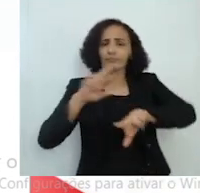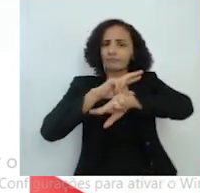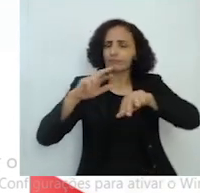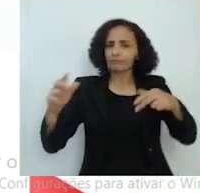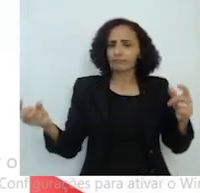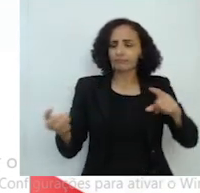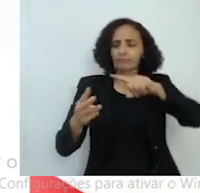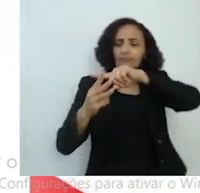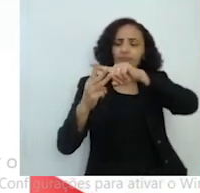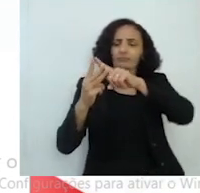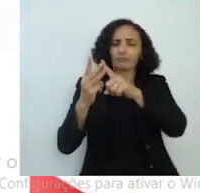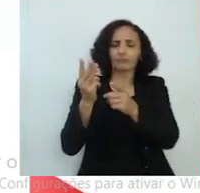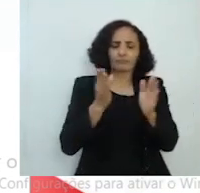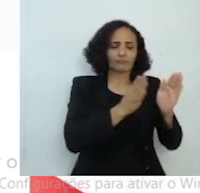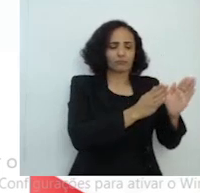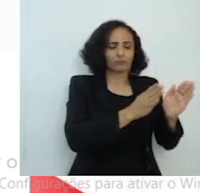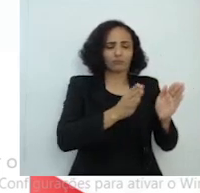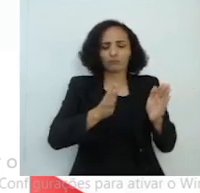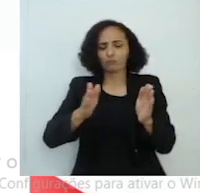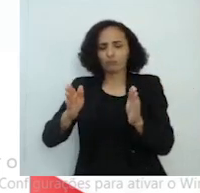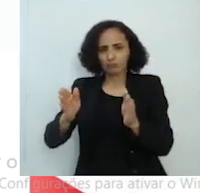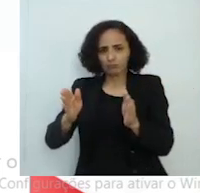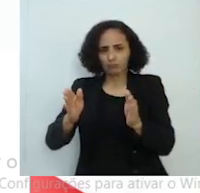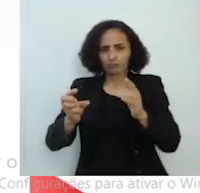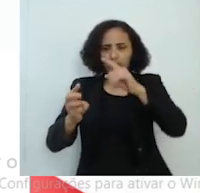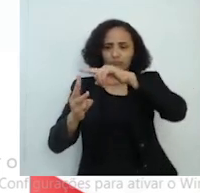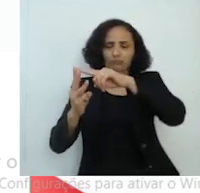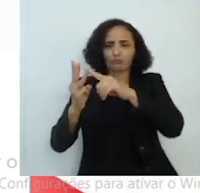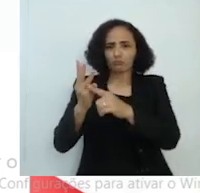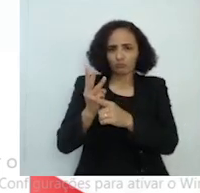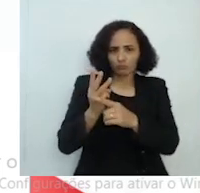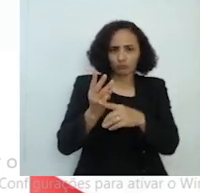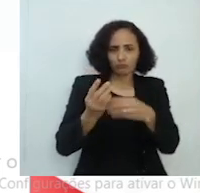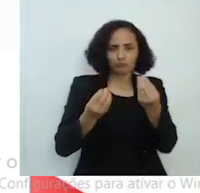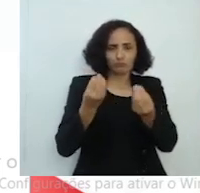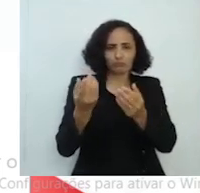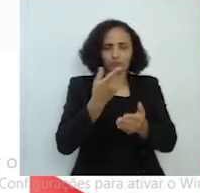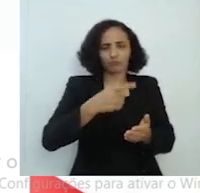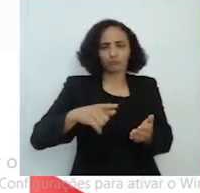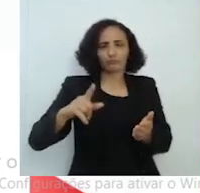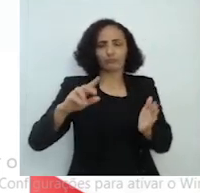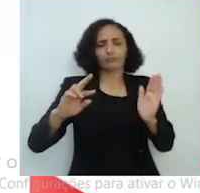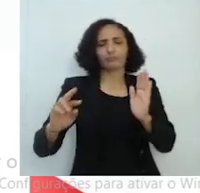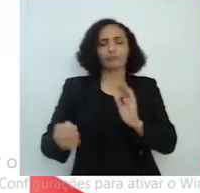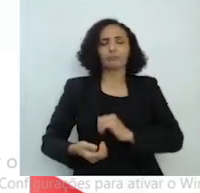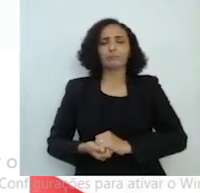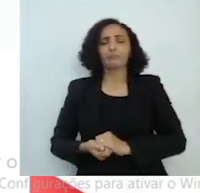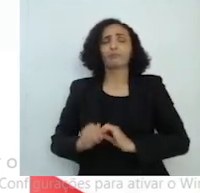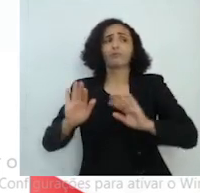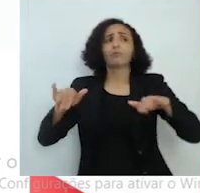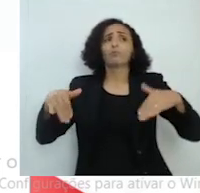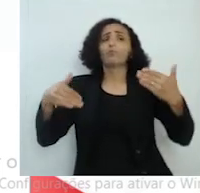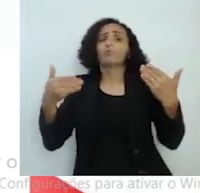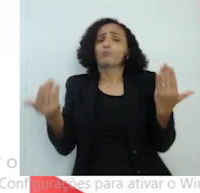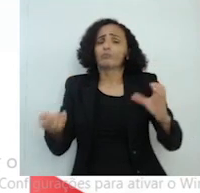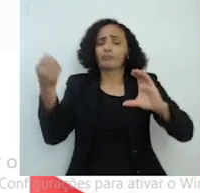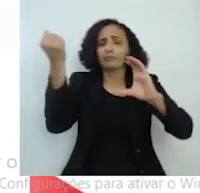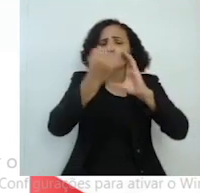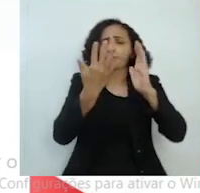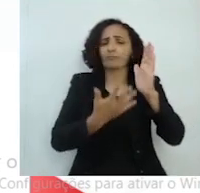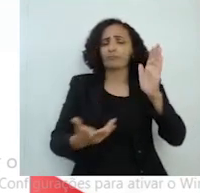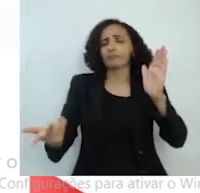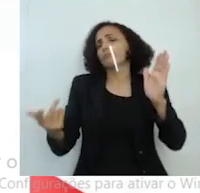3 fases, desses 3 aí, acima, representam que características